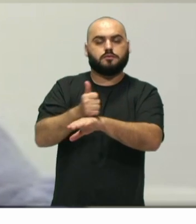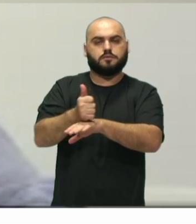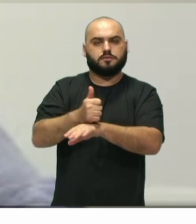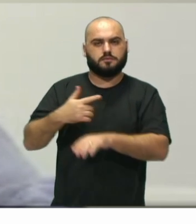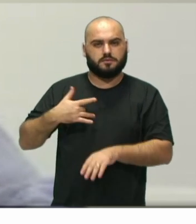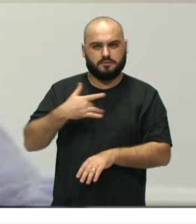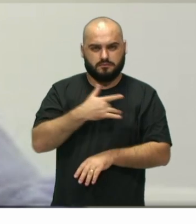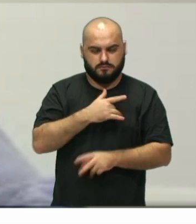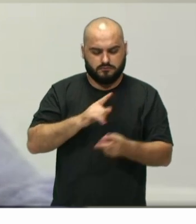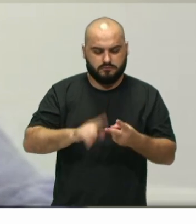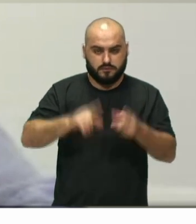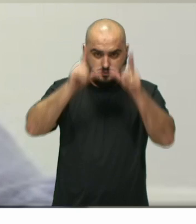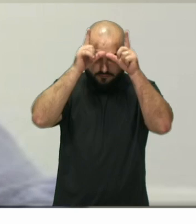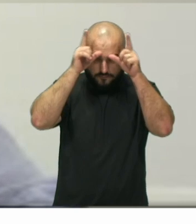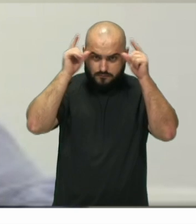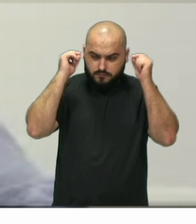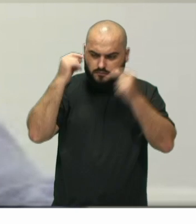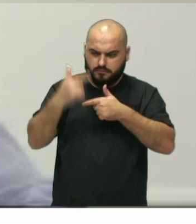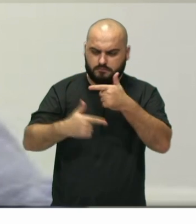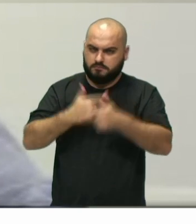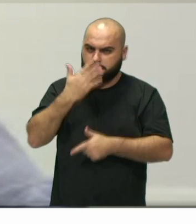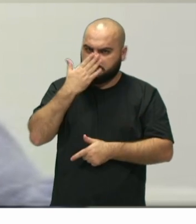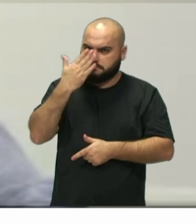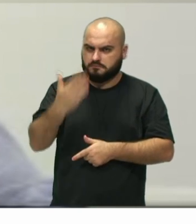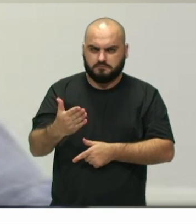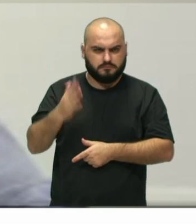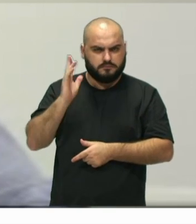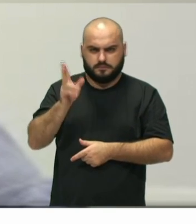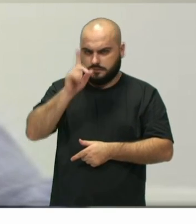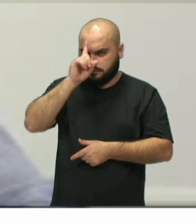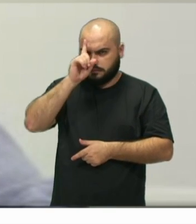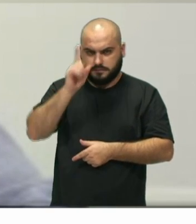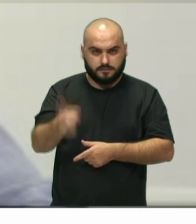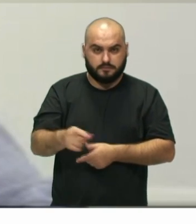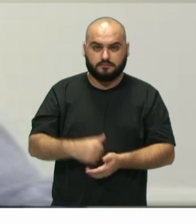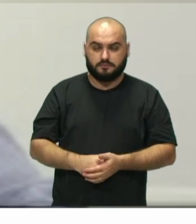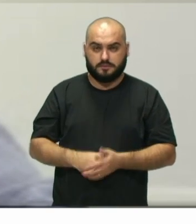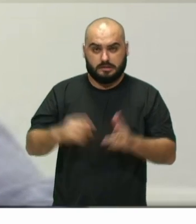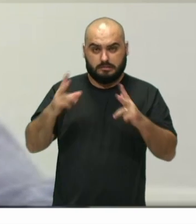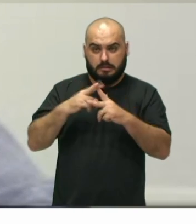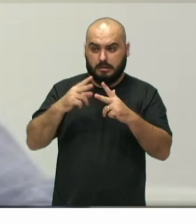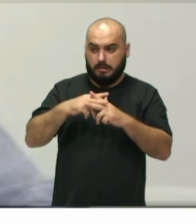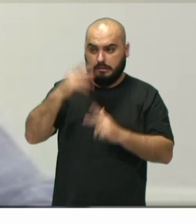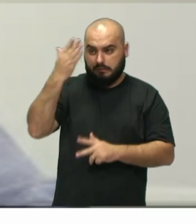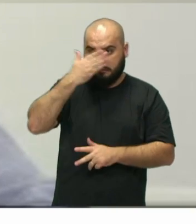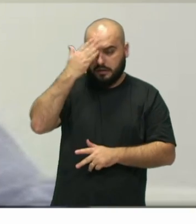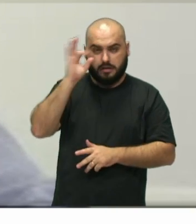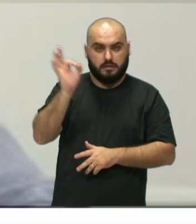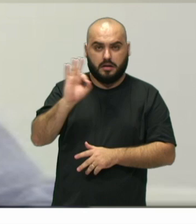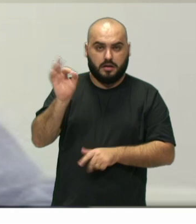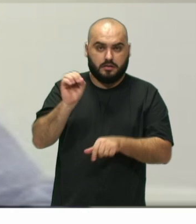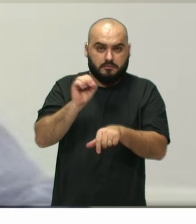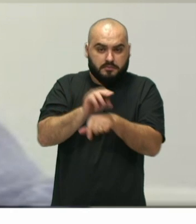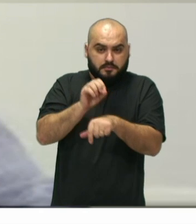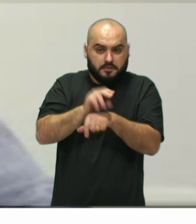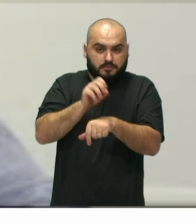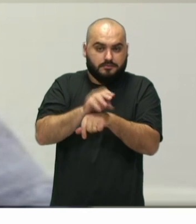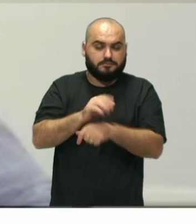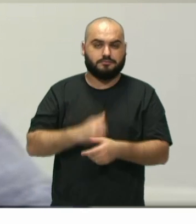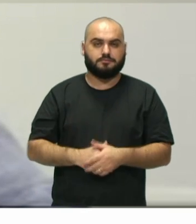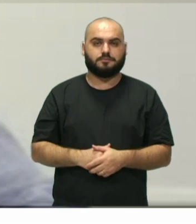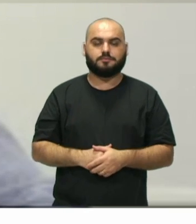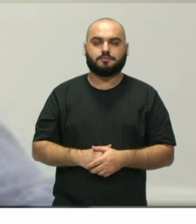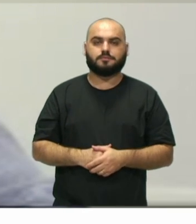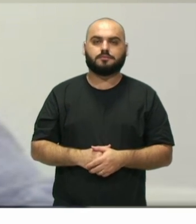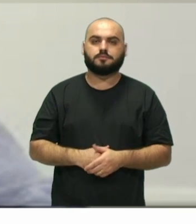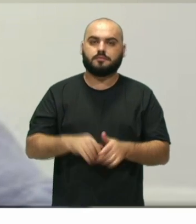linha de frente ao combate ao coronavírus. Como eu disse, essa guerra invisível, né, a um vírus. Então, lembrar